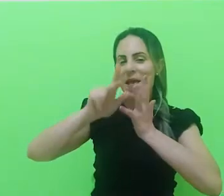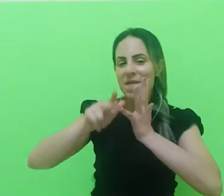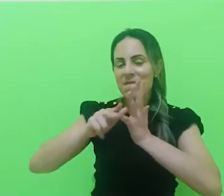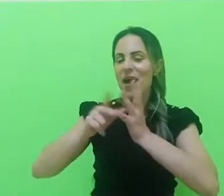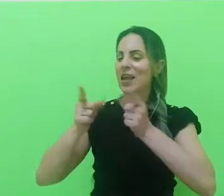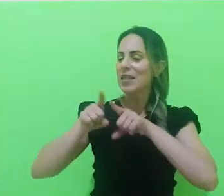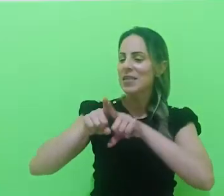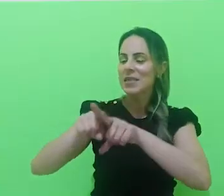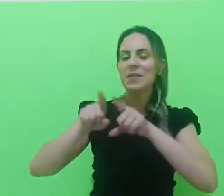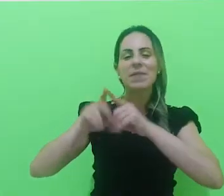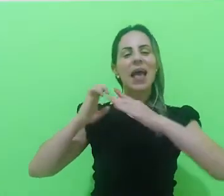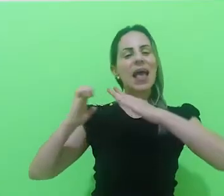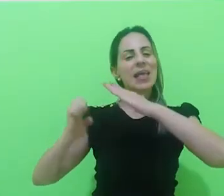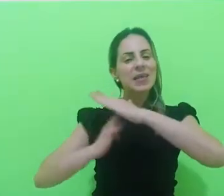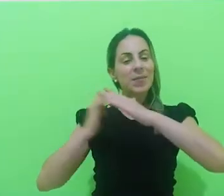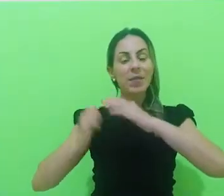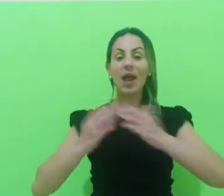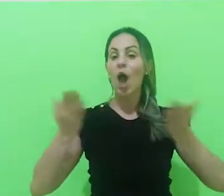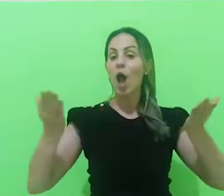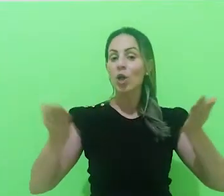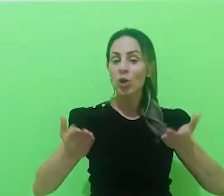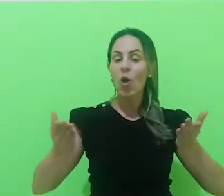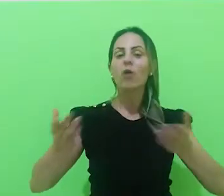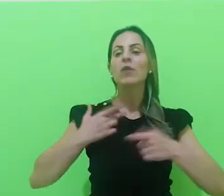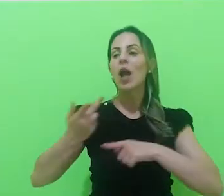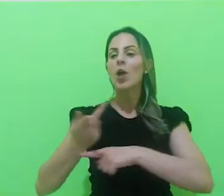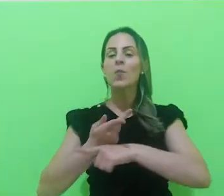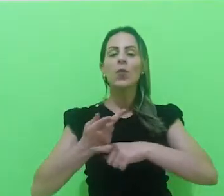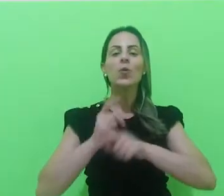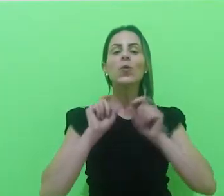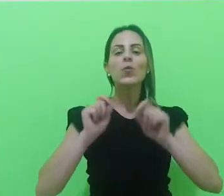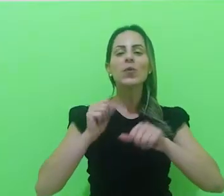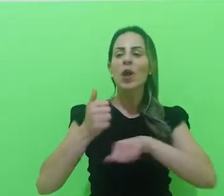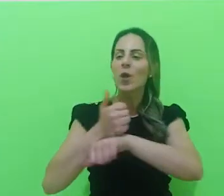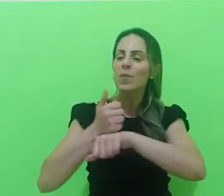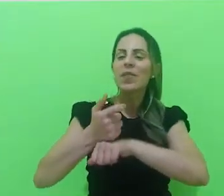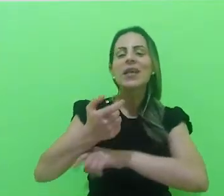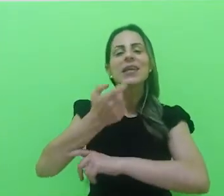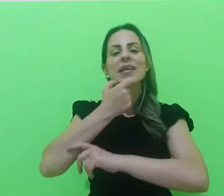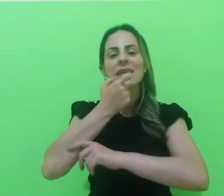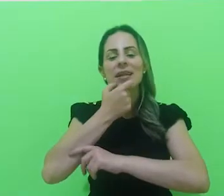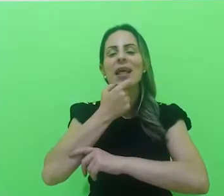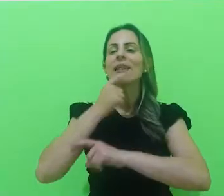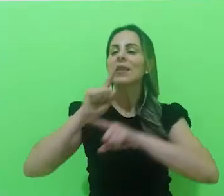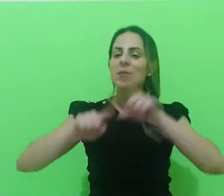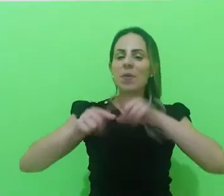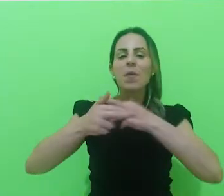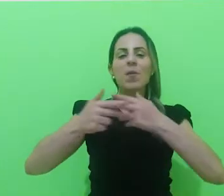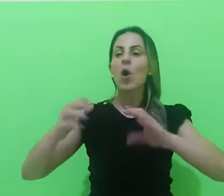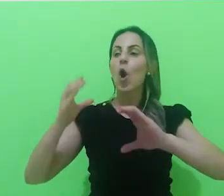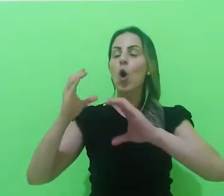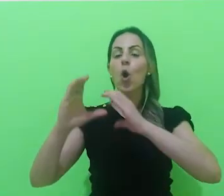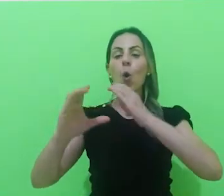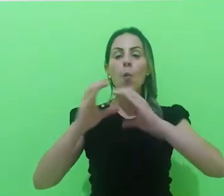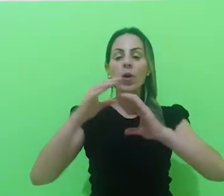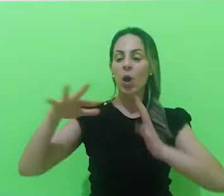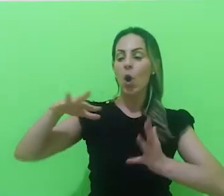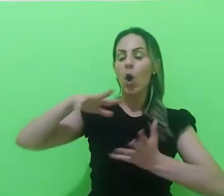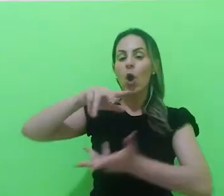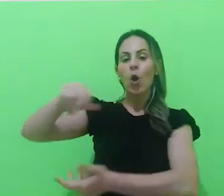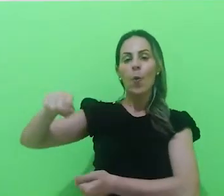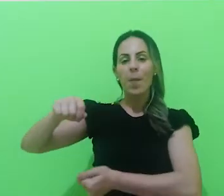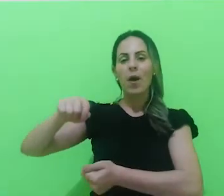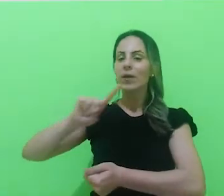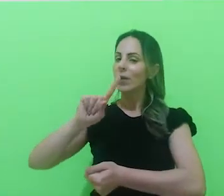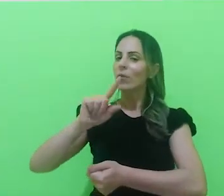são várias as empresas que hoje já procuram o inglês como uma ferramenta de comunicação global. Então,